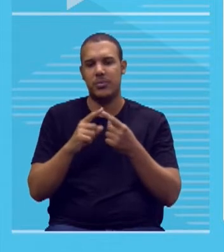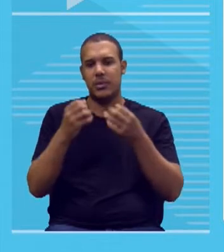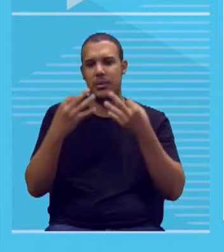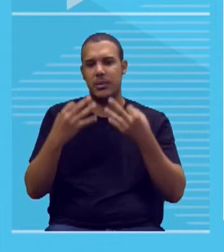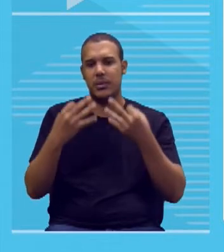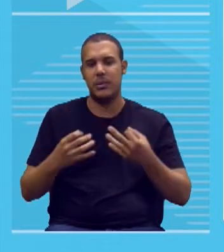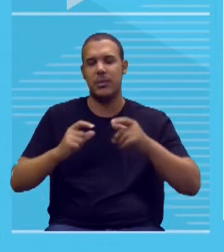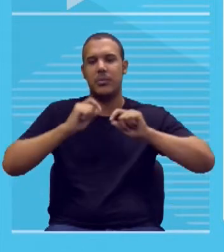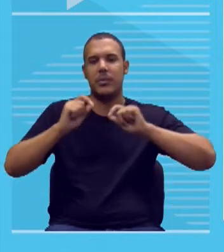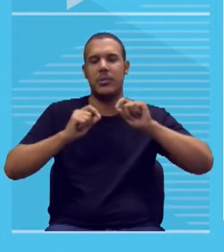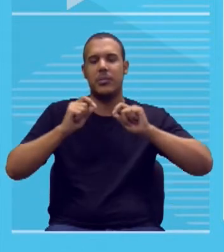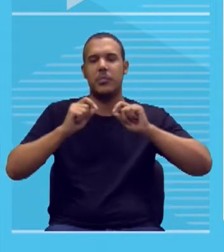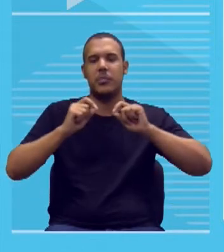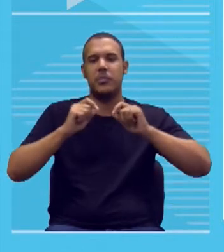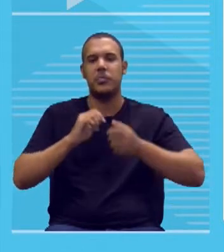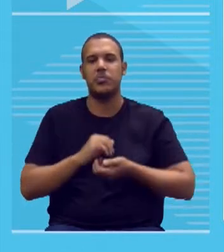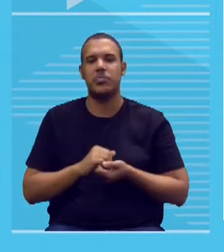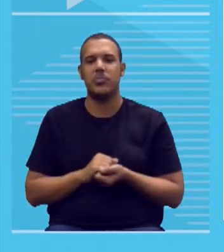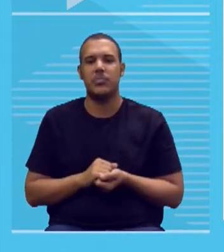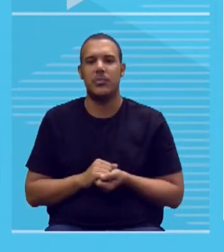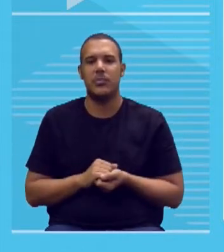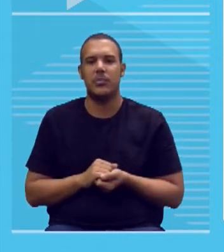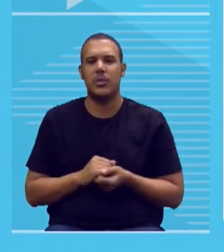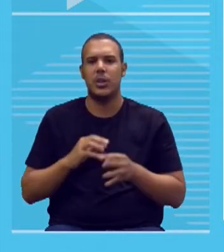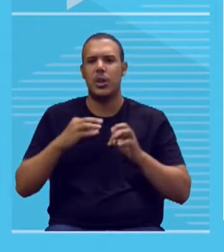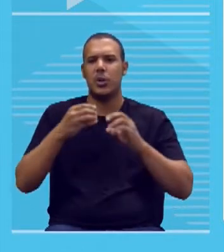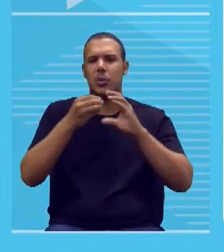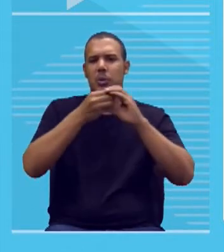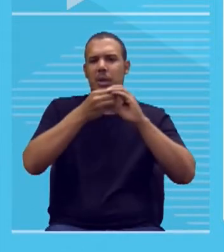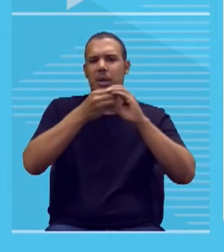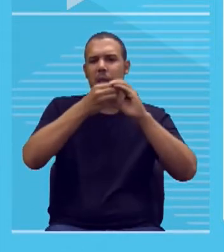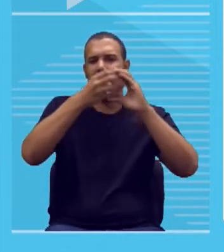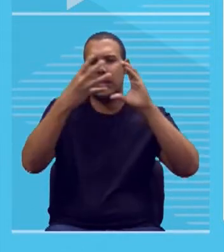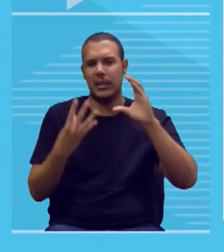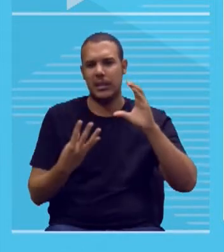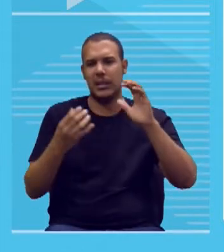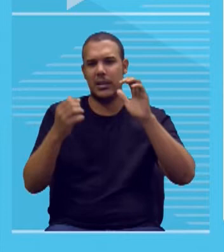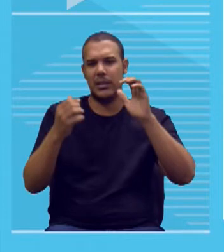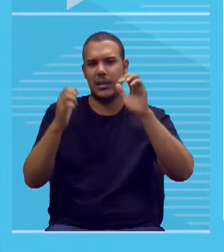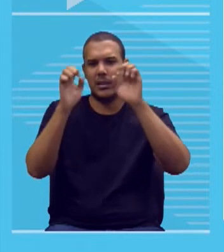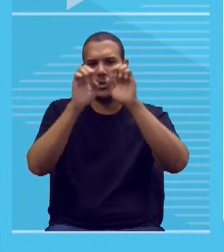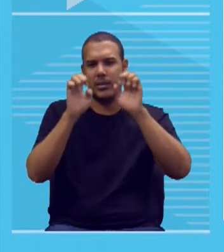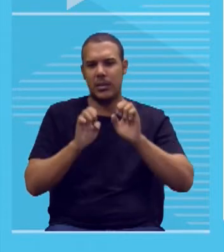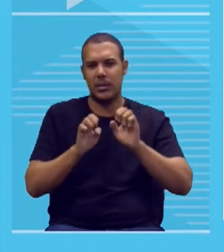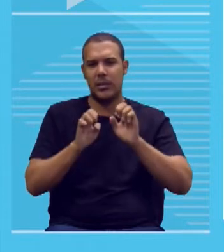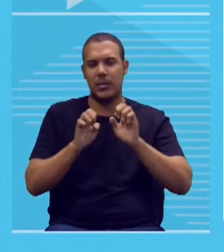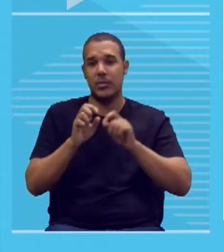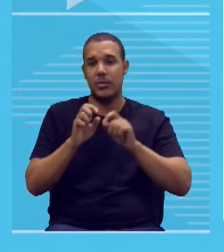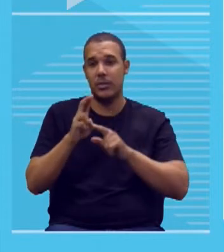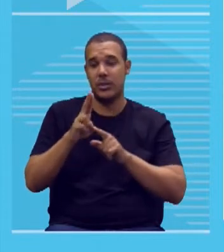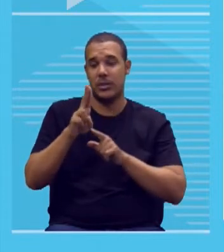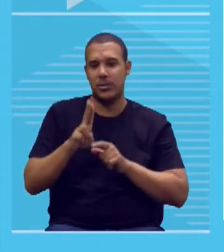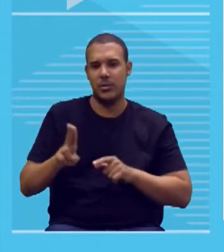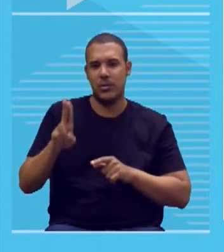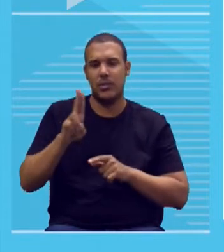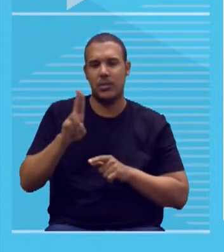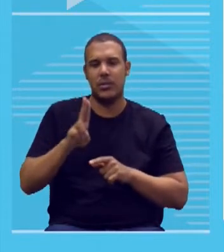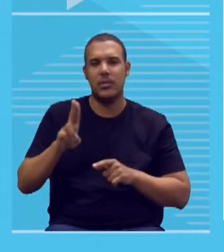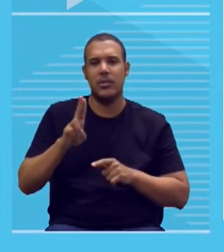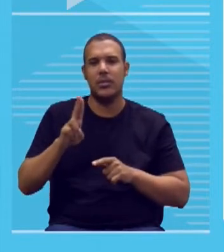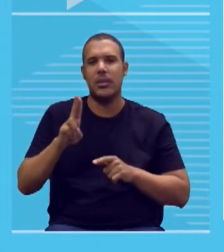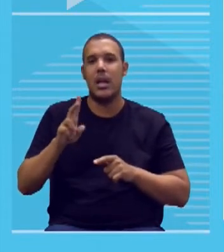seguinte a segunda característica toda estrutura quando utilizada e